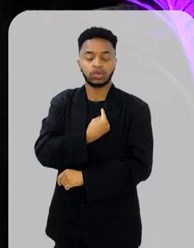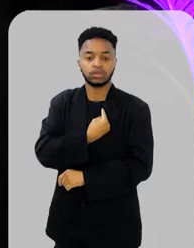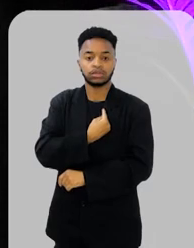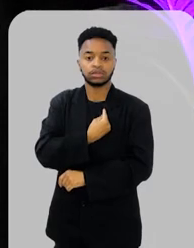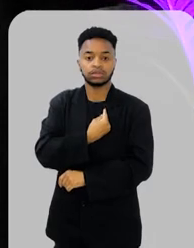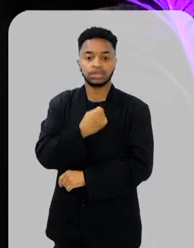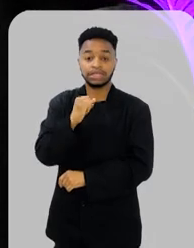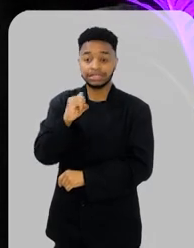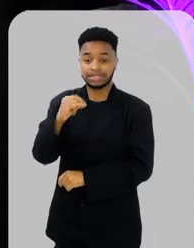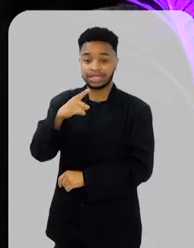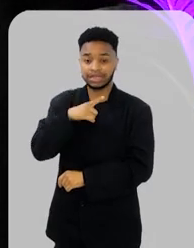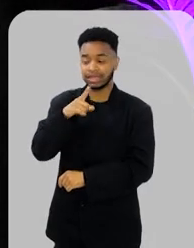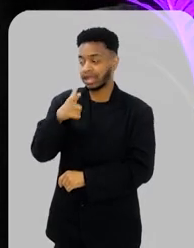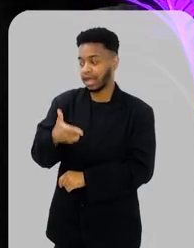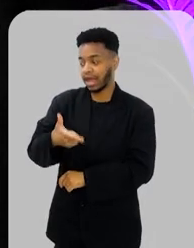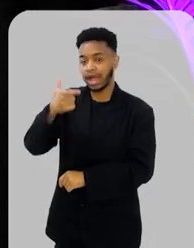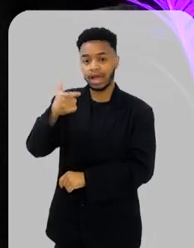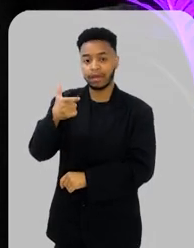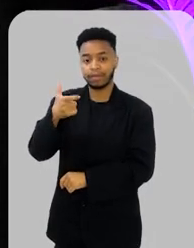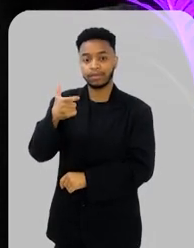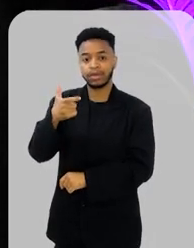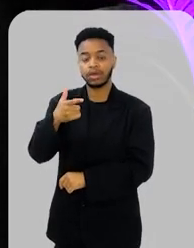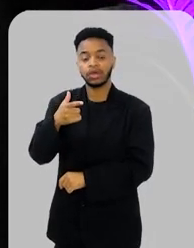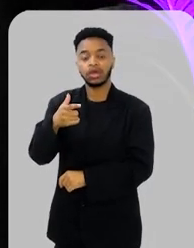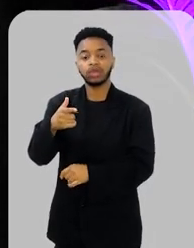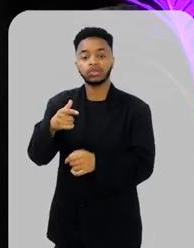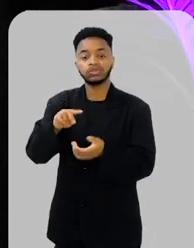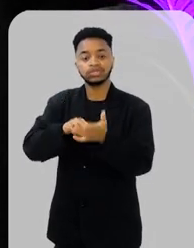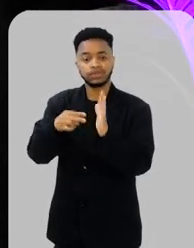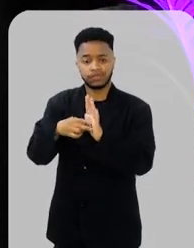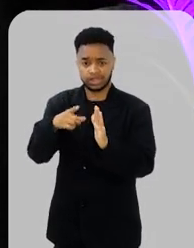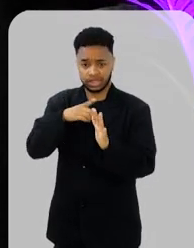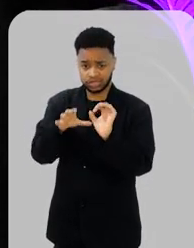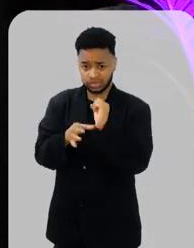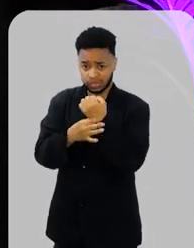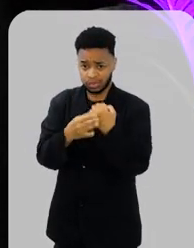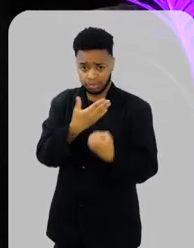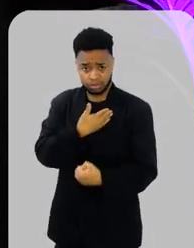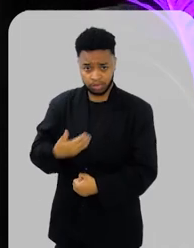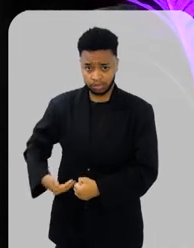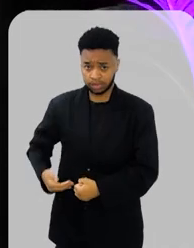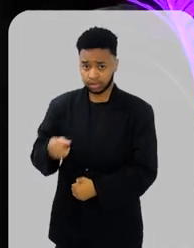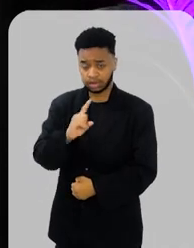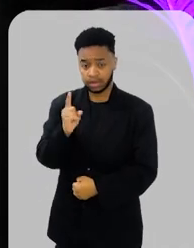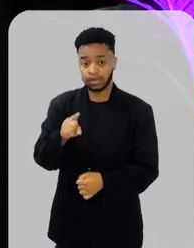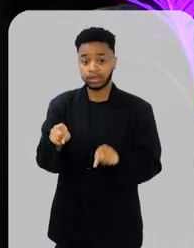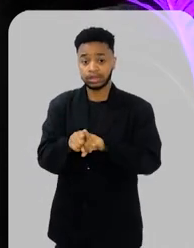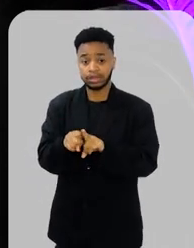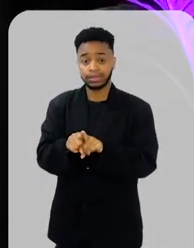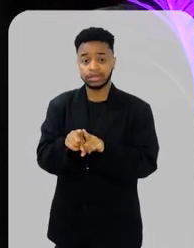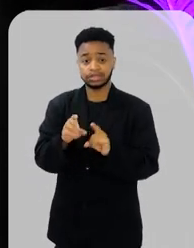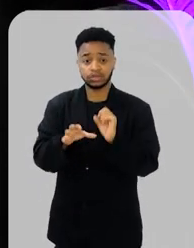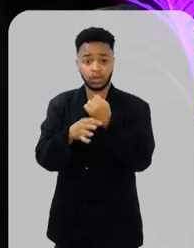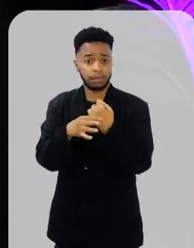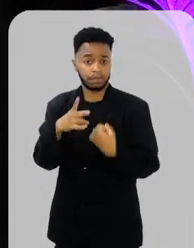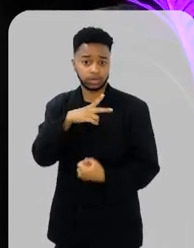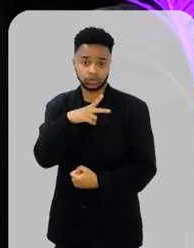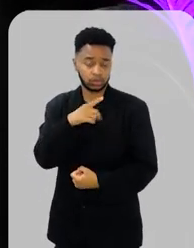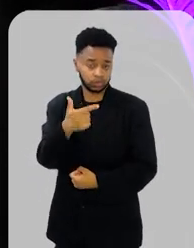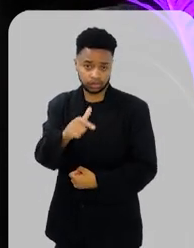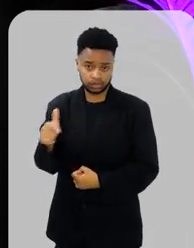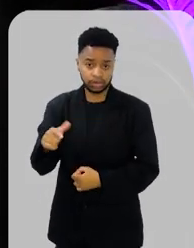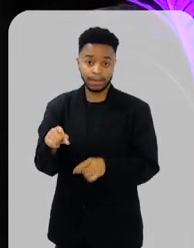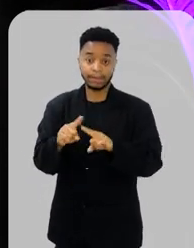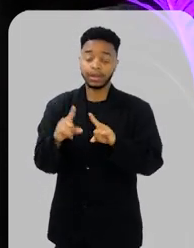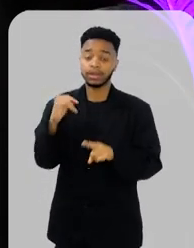o fato de ter uma arma em mãos não faz com que, não significa segurança pública, muito menos a segurança privada. Ou seja,